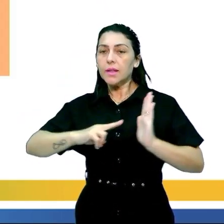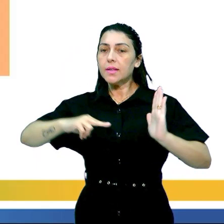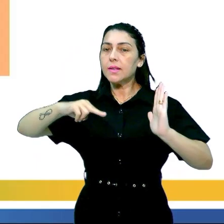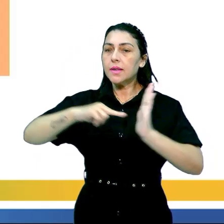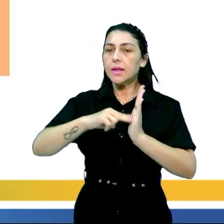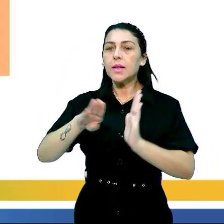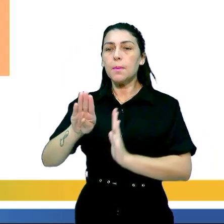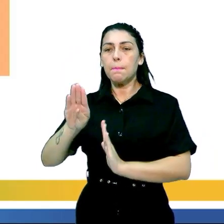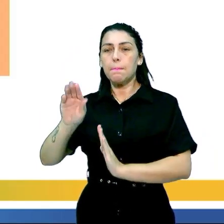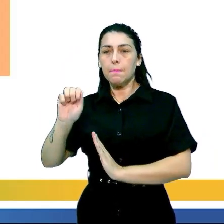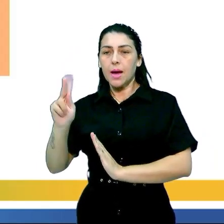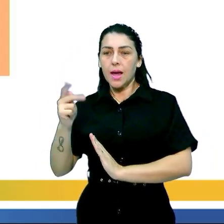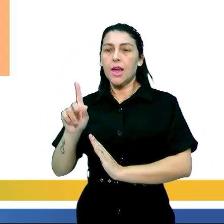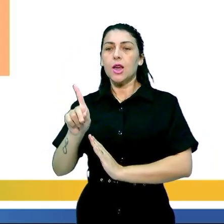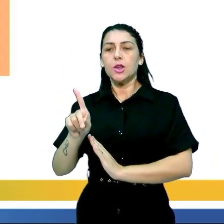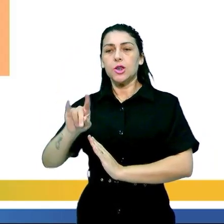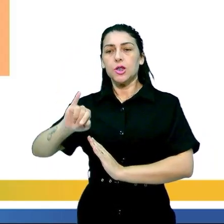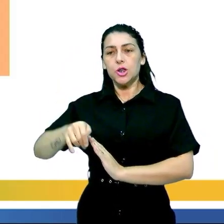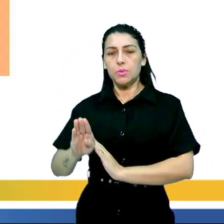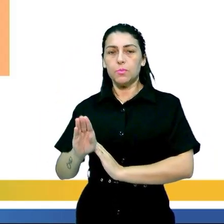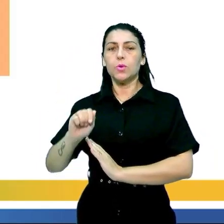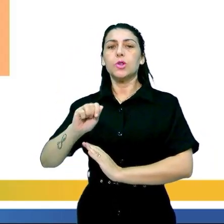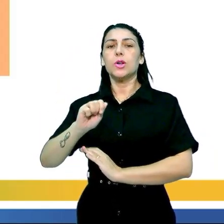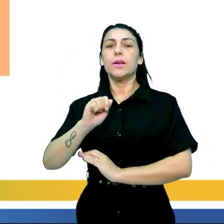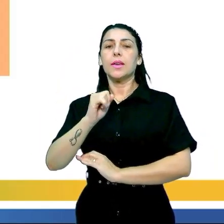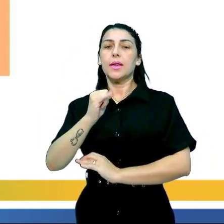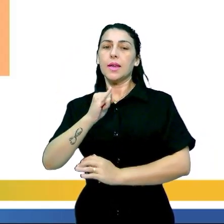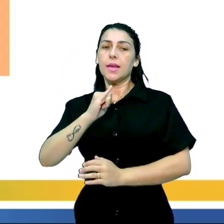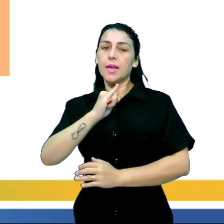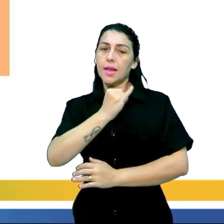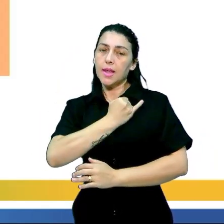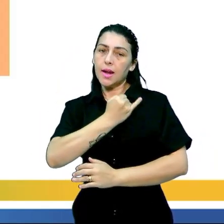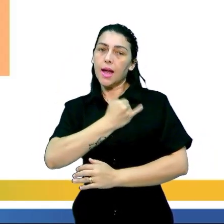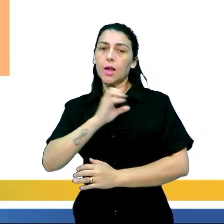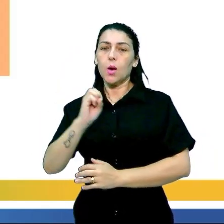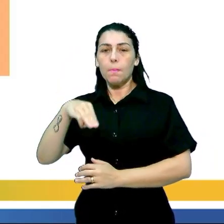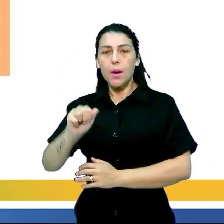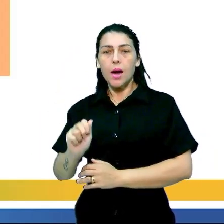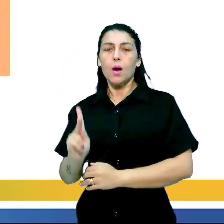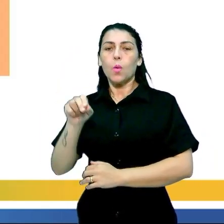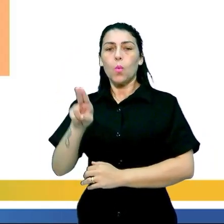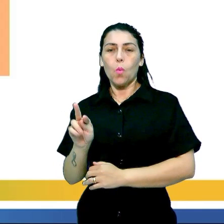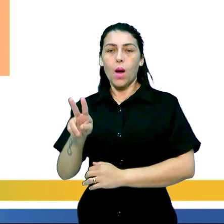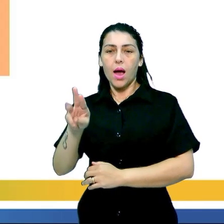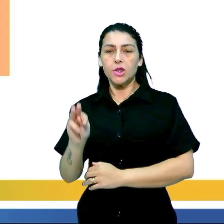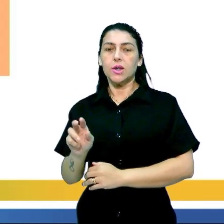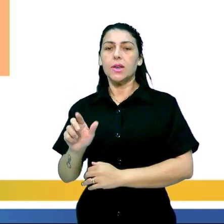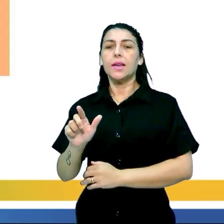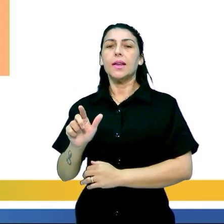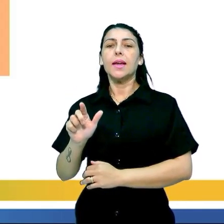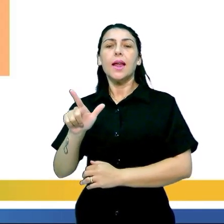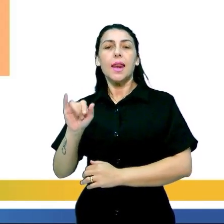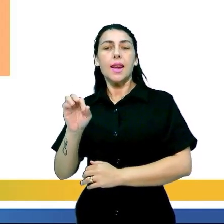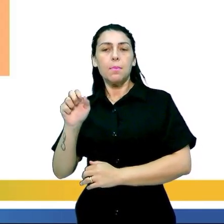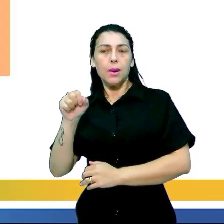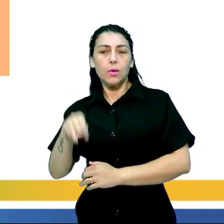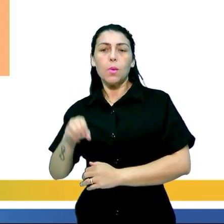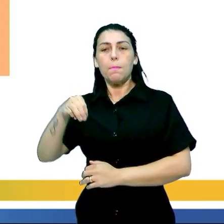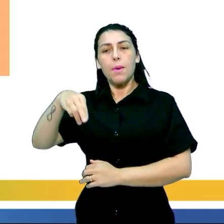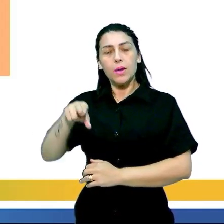Bahrein, Djibouti, Iraque, Omã, Kuwait, Líbano,